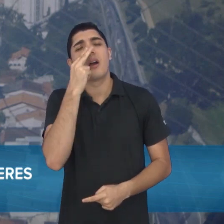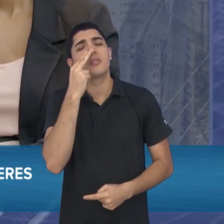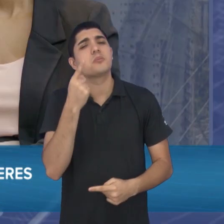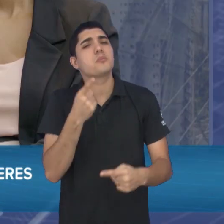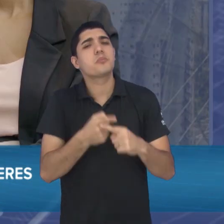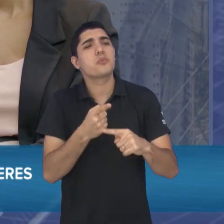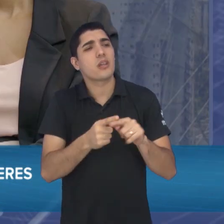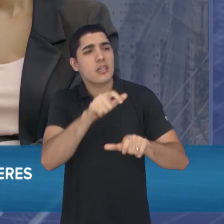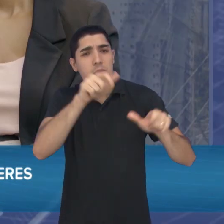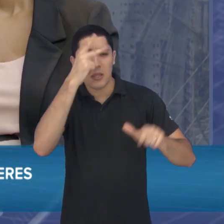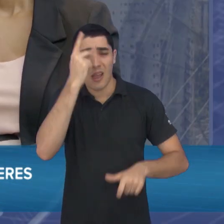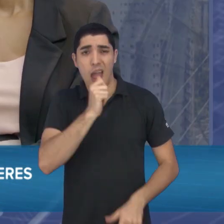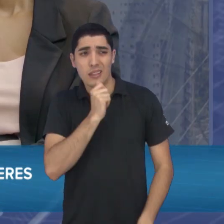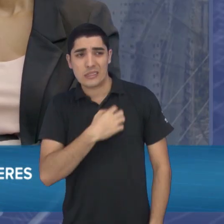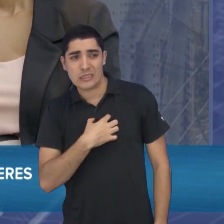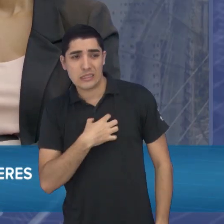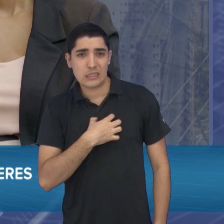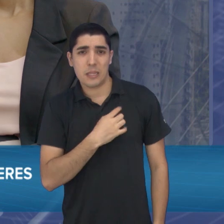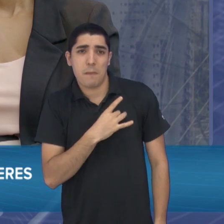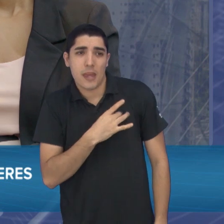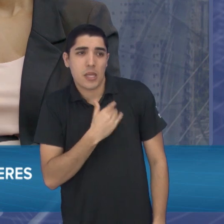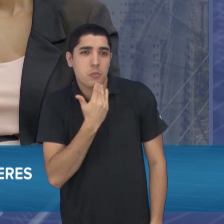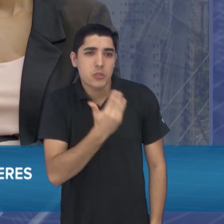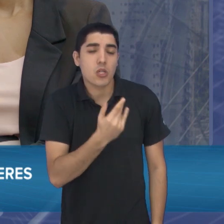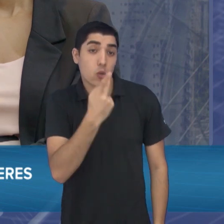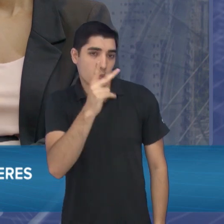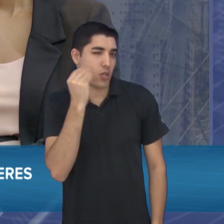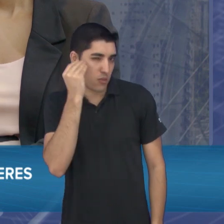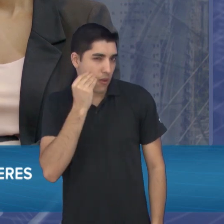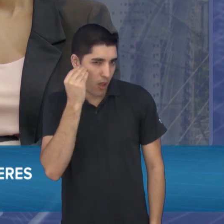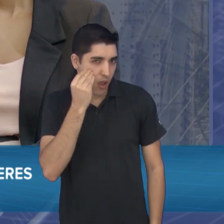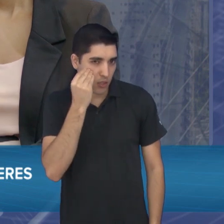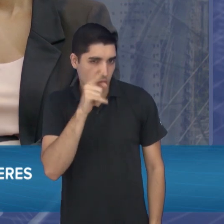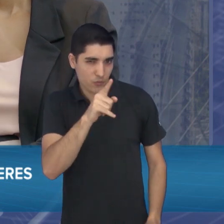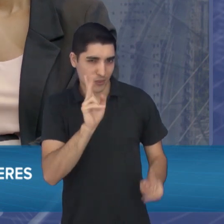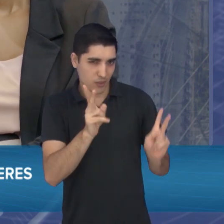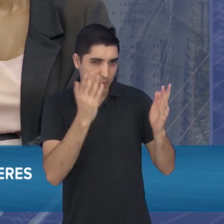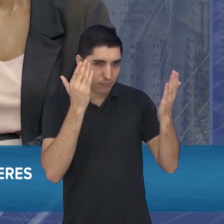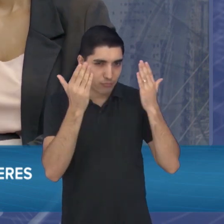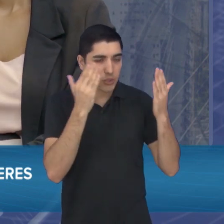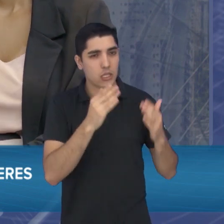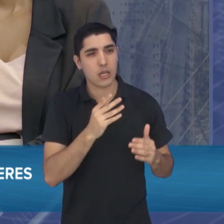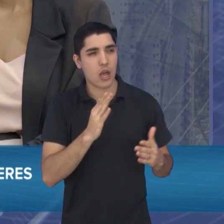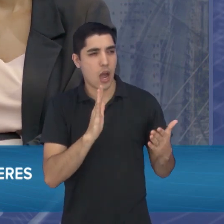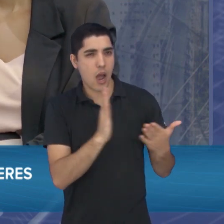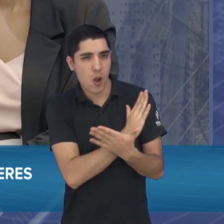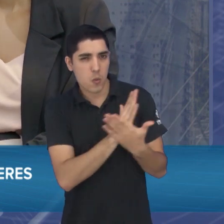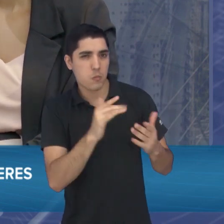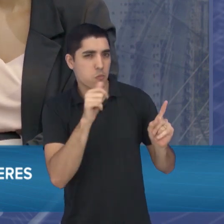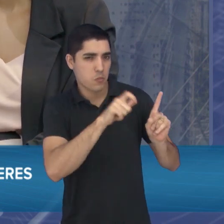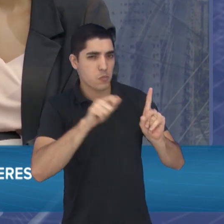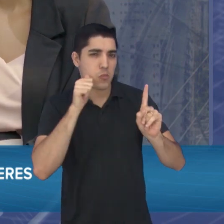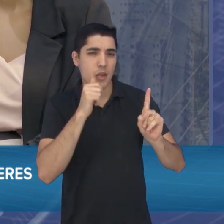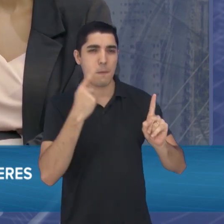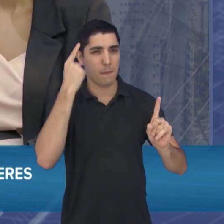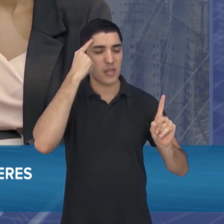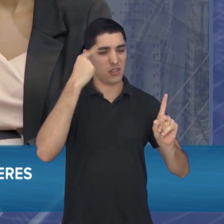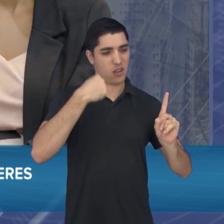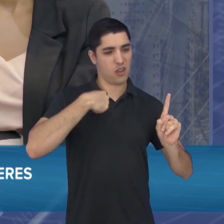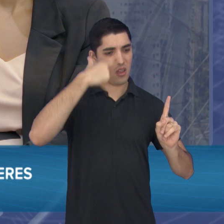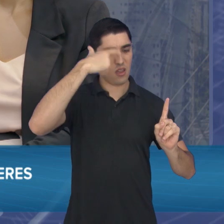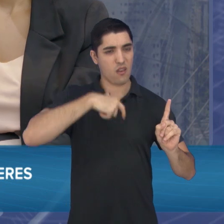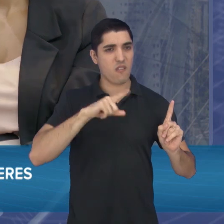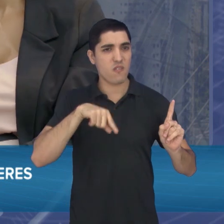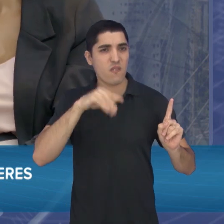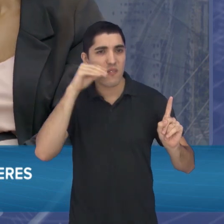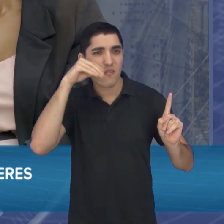tem esse receio com a sua experiência em consultório? É o medo de falar, eu, digamos, fraca nesse sentido, eu não